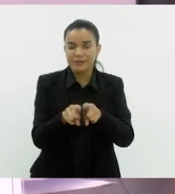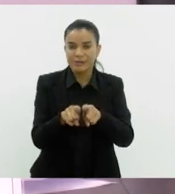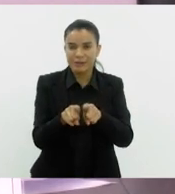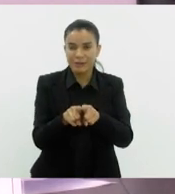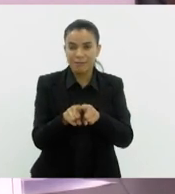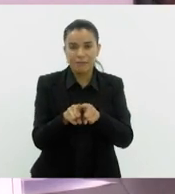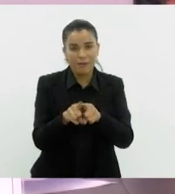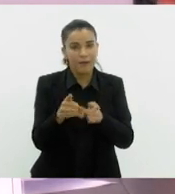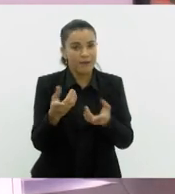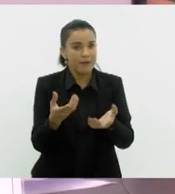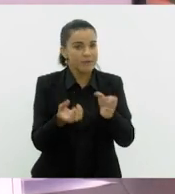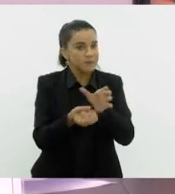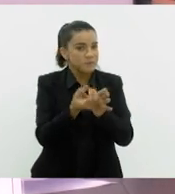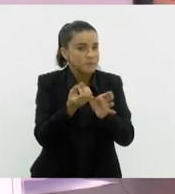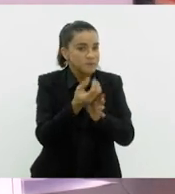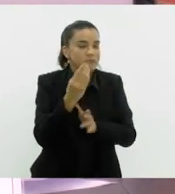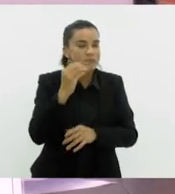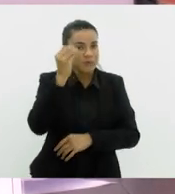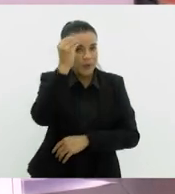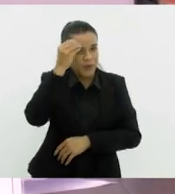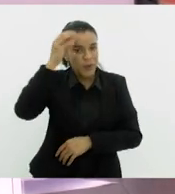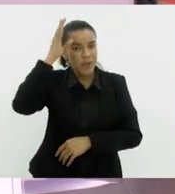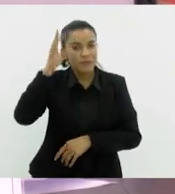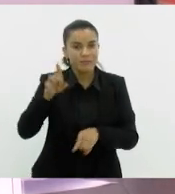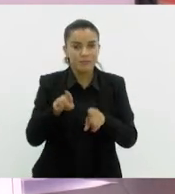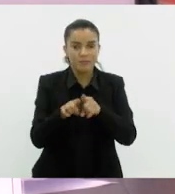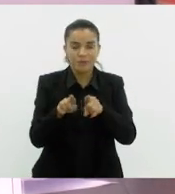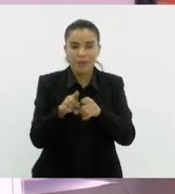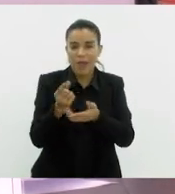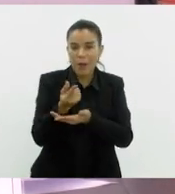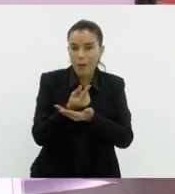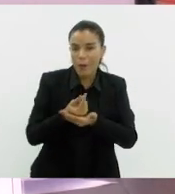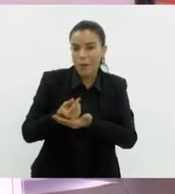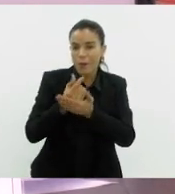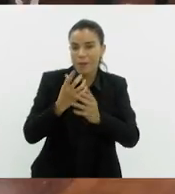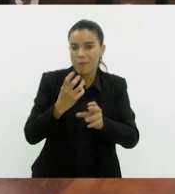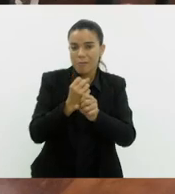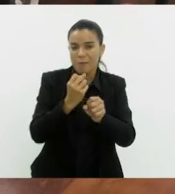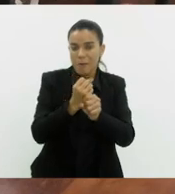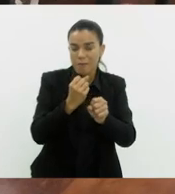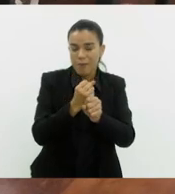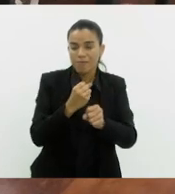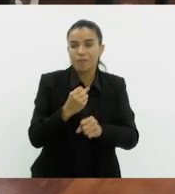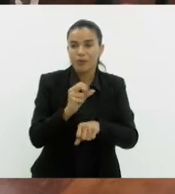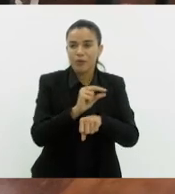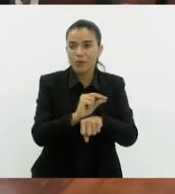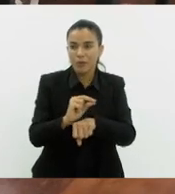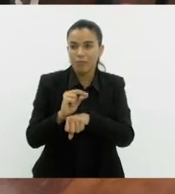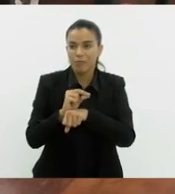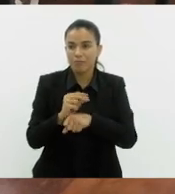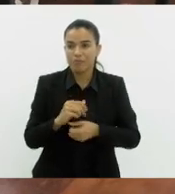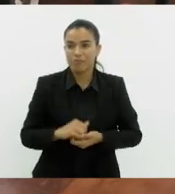essas produções do conhecimento sobre a política do cuidado, sobre a economia do cuidado, que é central e que, muitas vezes,